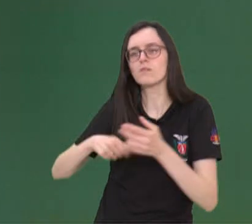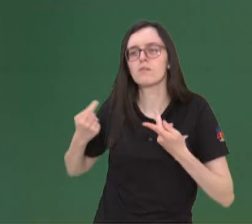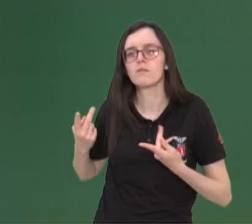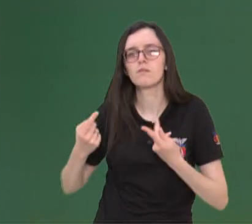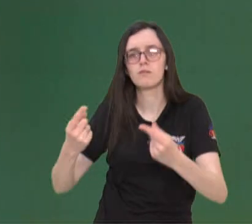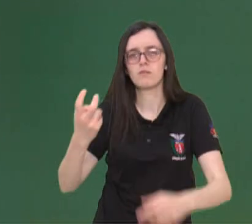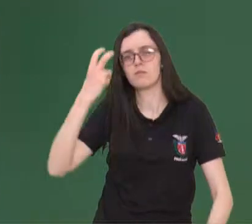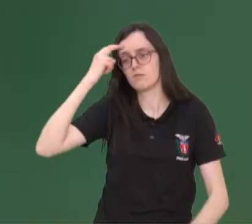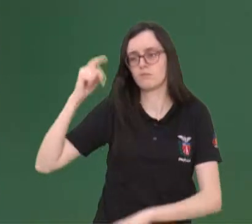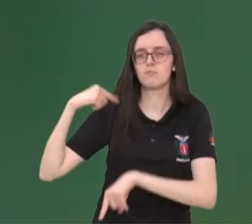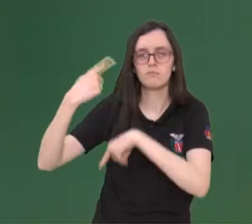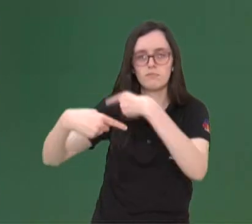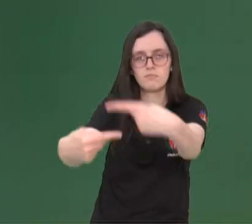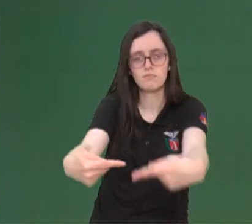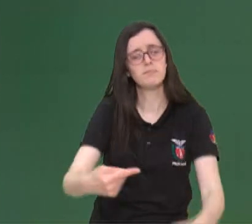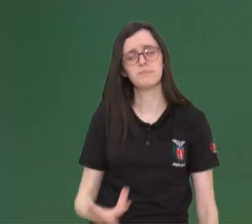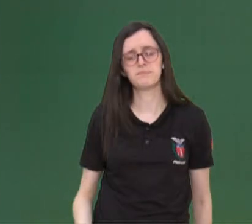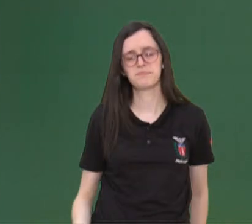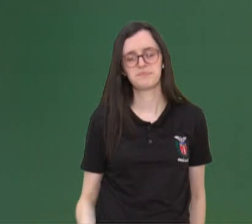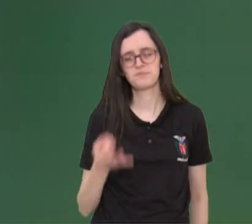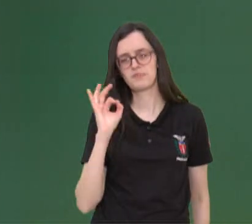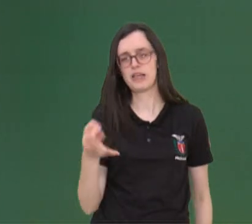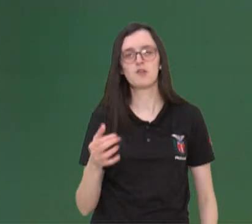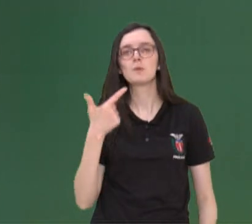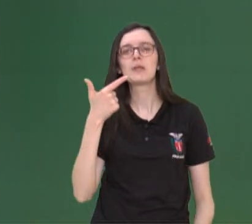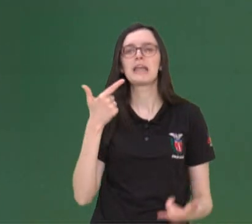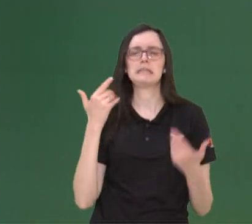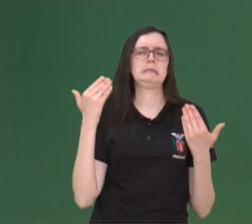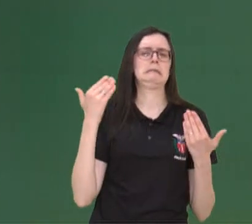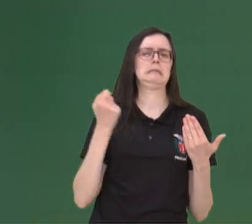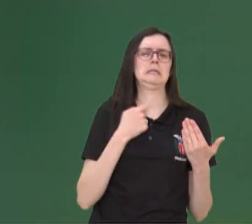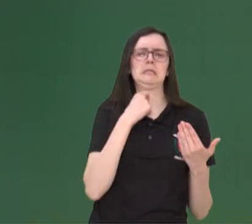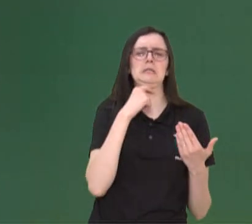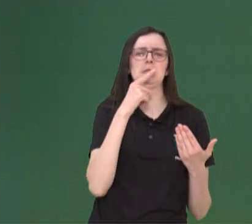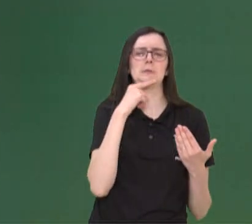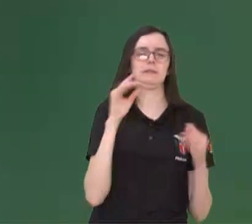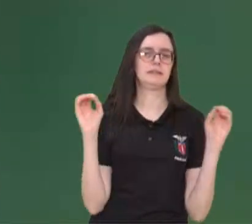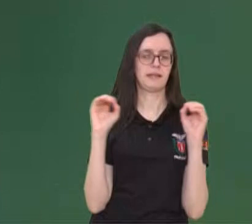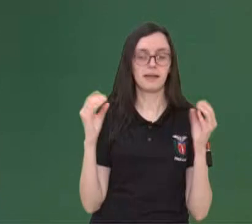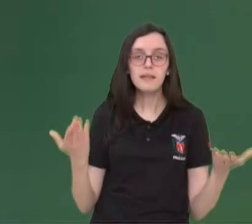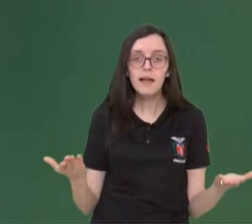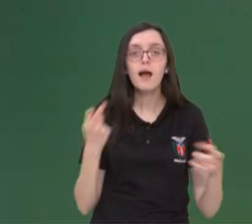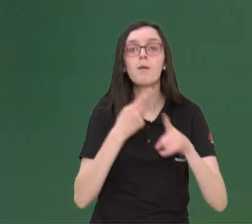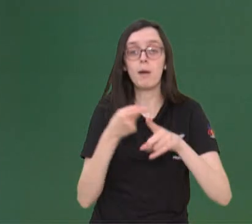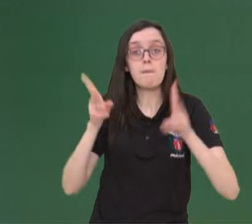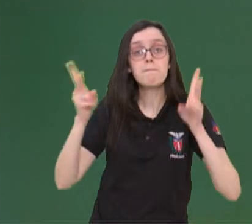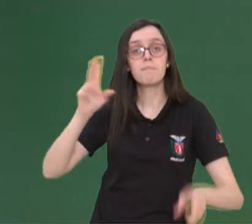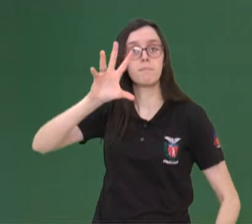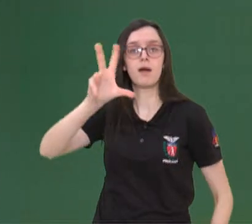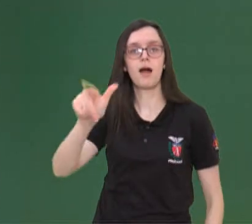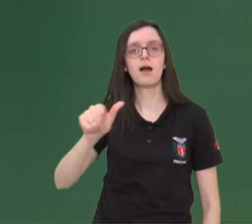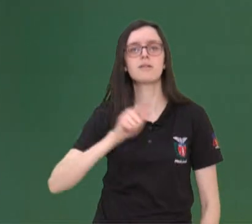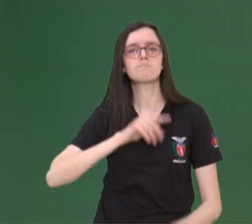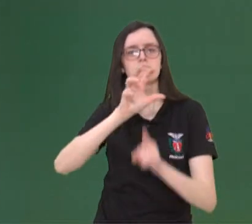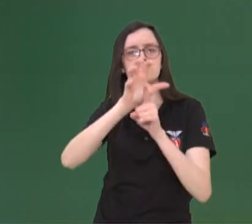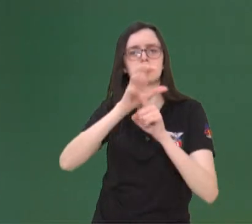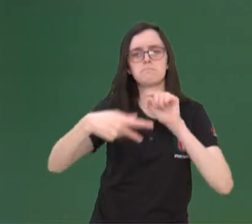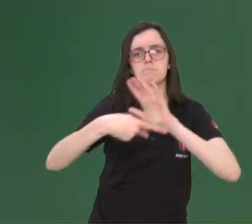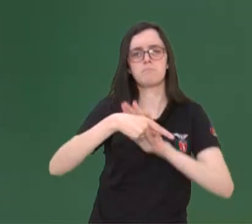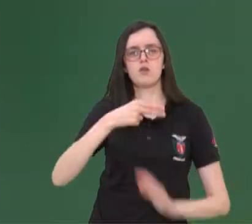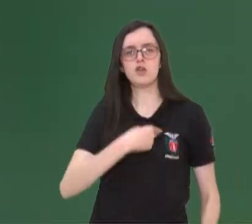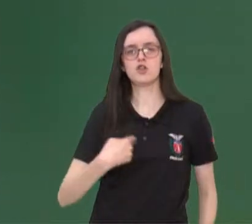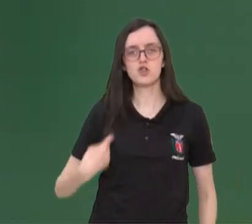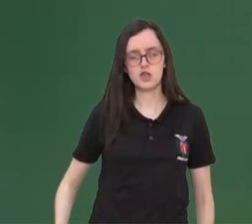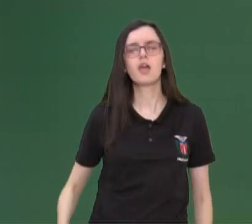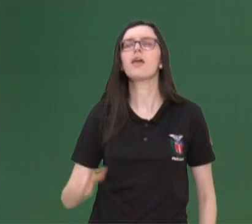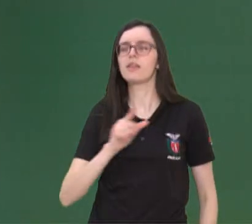cultura passada de geração em geração, sem sombra de dúvida. Afinal de contas, a mesma África, com a influência chinesa,